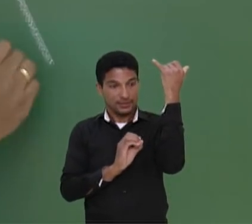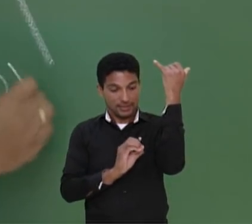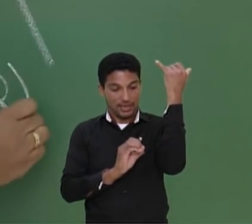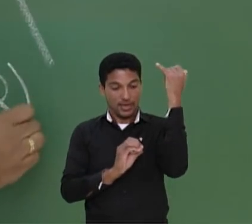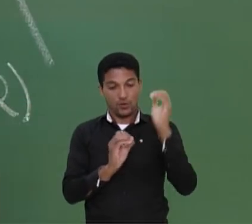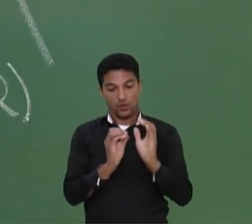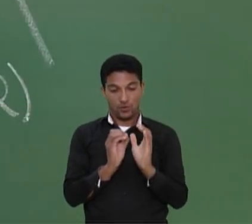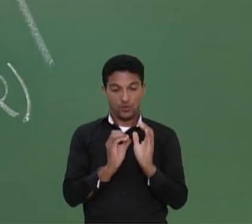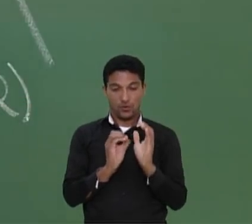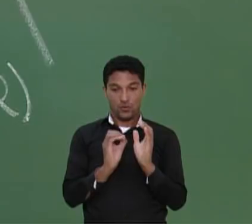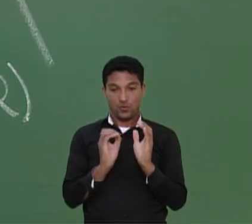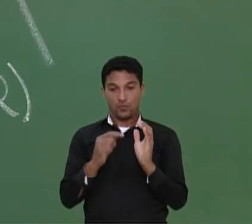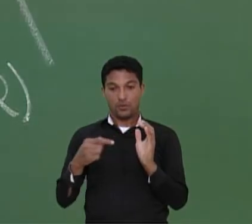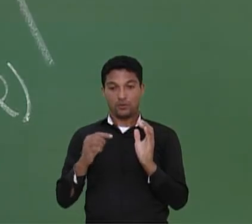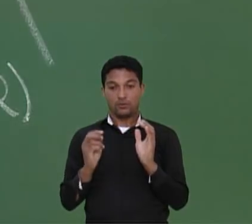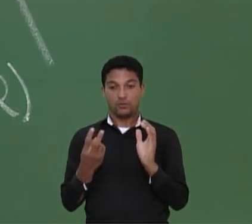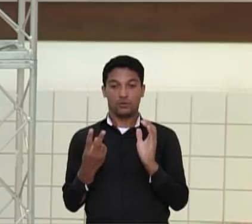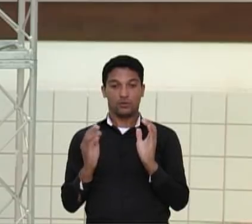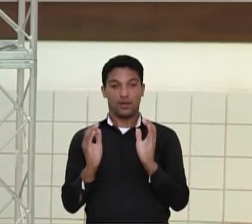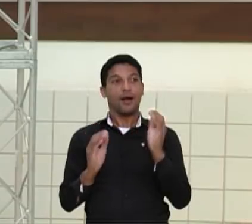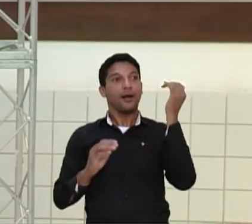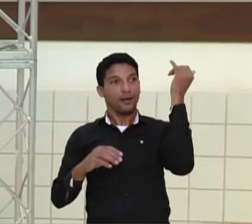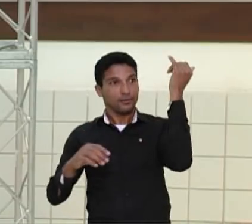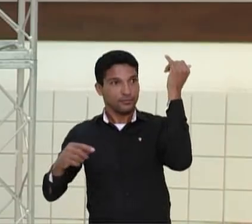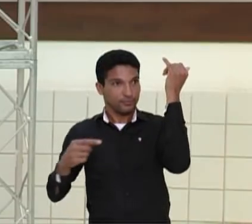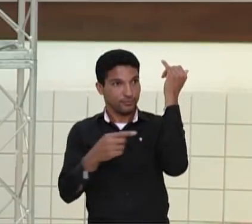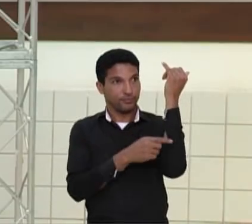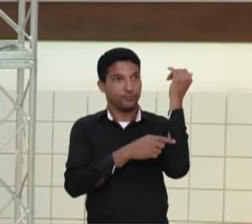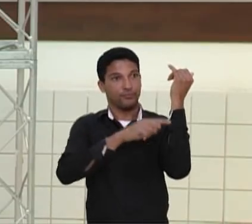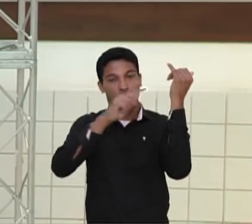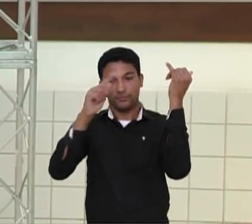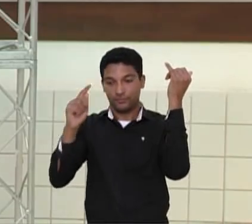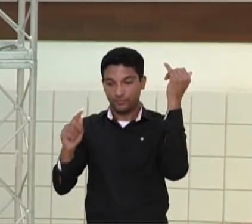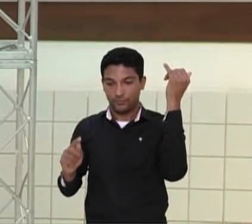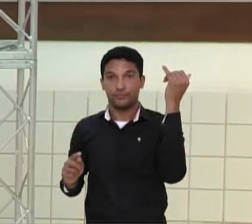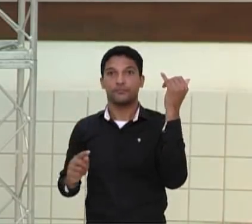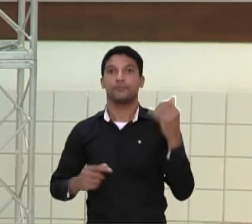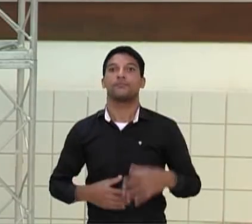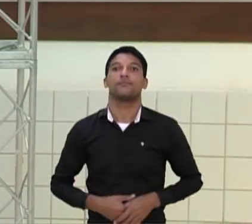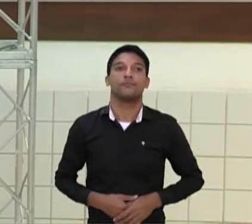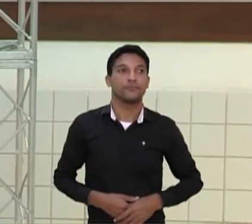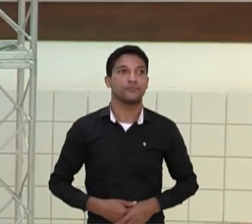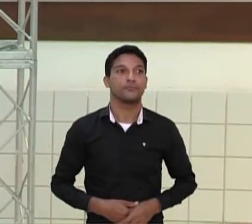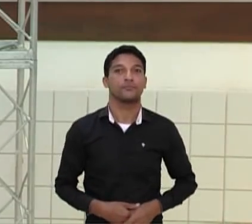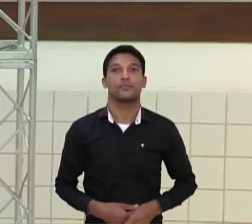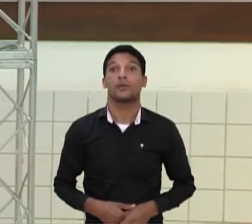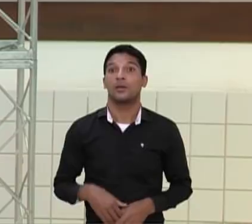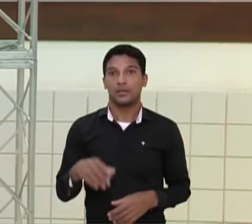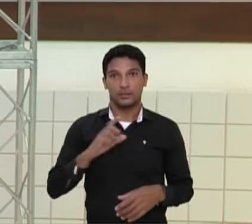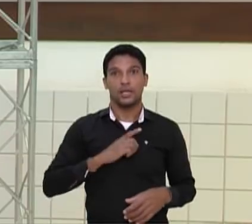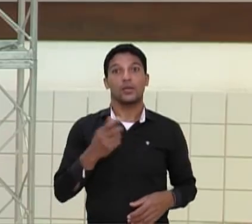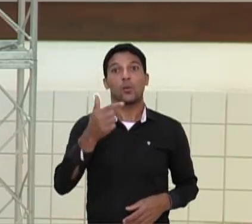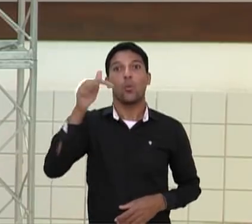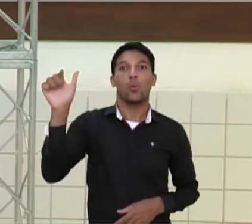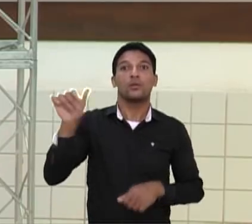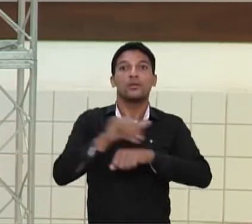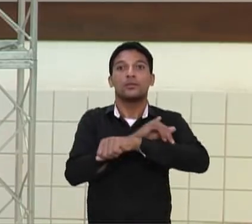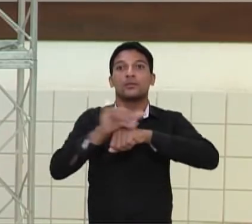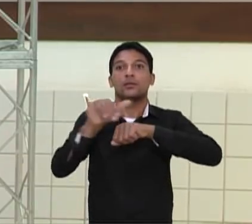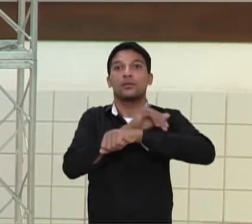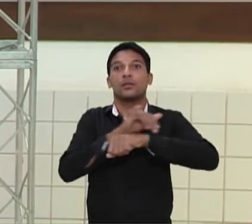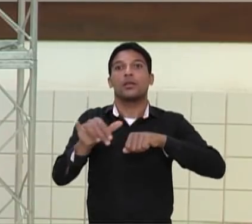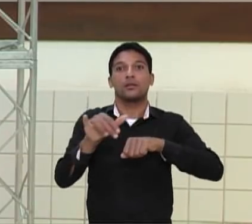menos 2 ok outra forma de determinar essa interseção